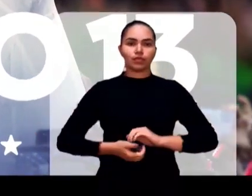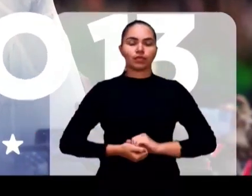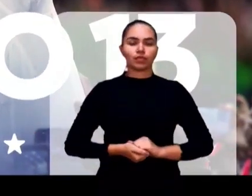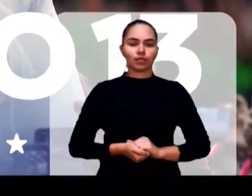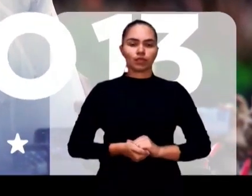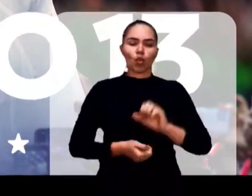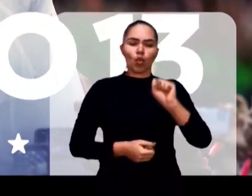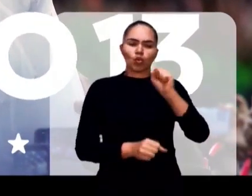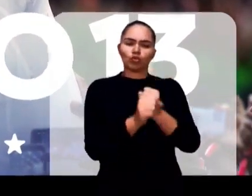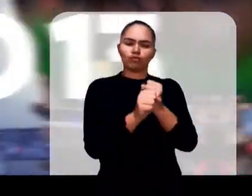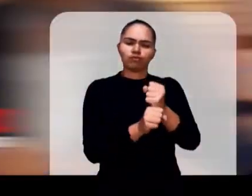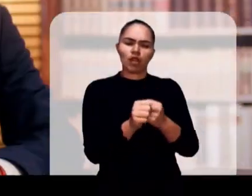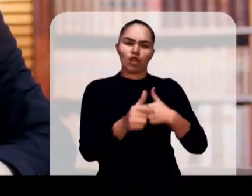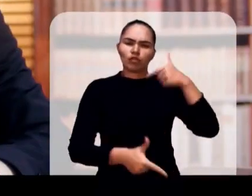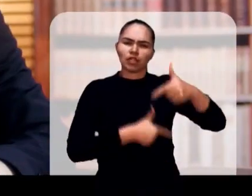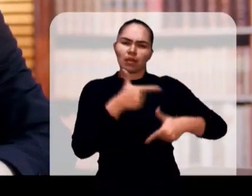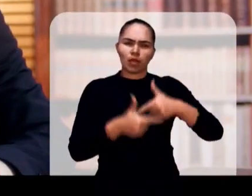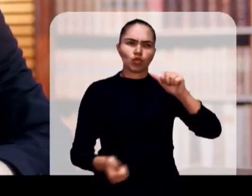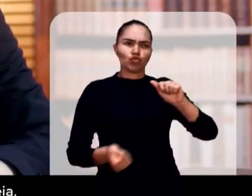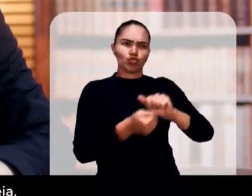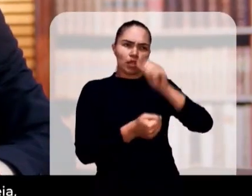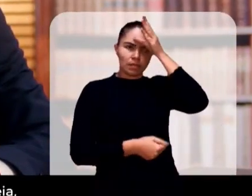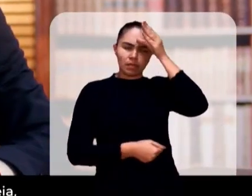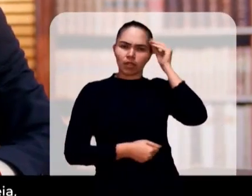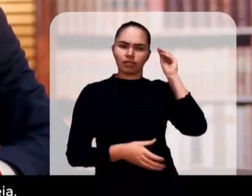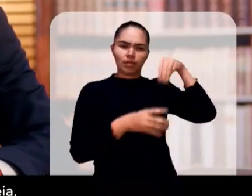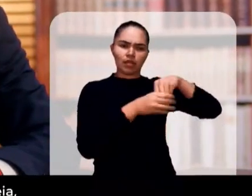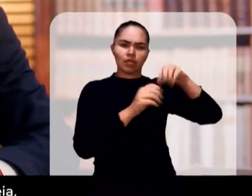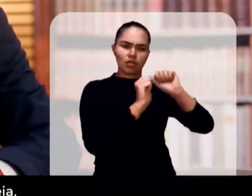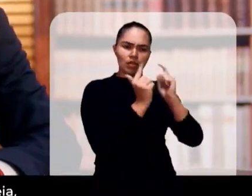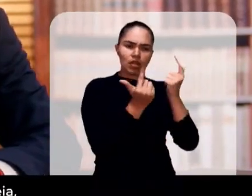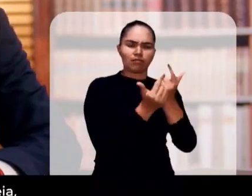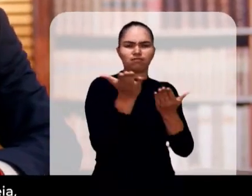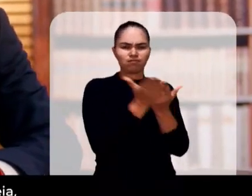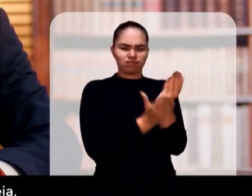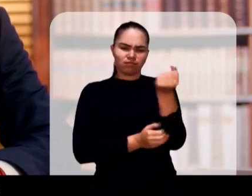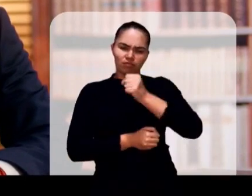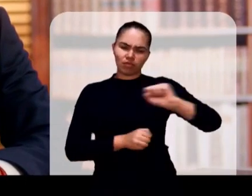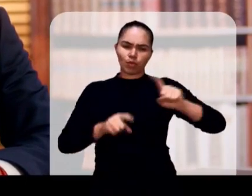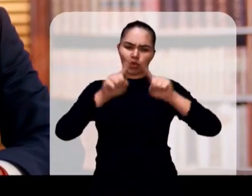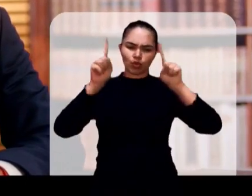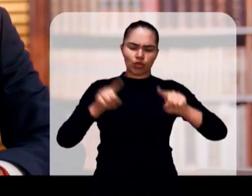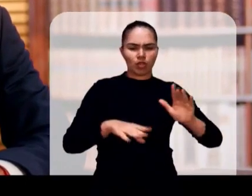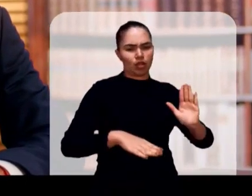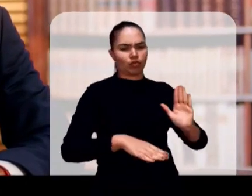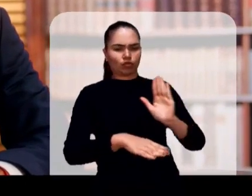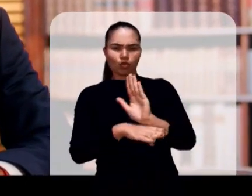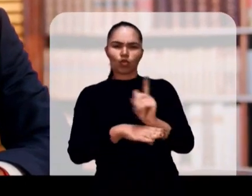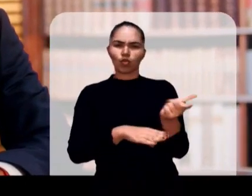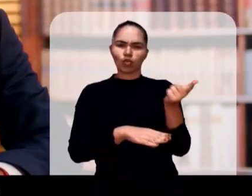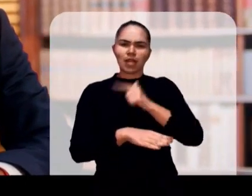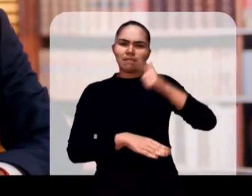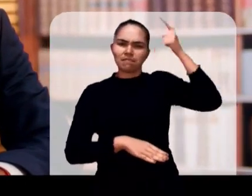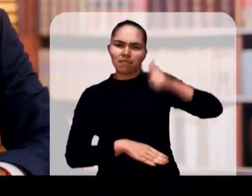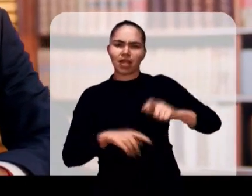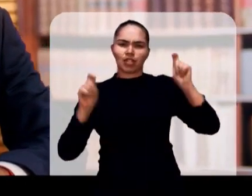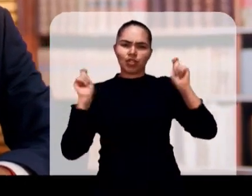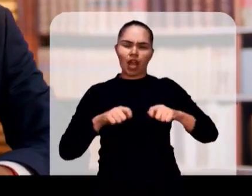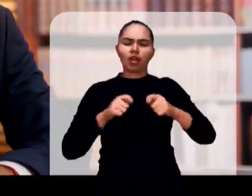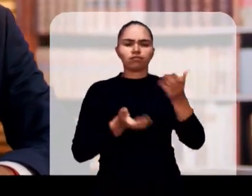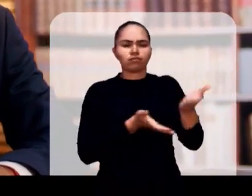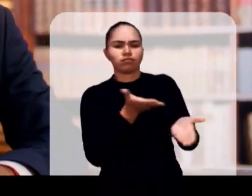Elmano Governador. Há 8 anos, eu trabalho com Camilo na Assembleia, defendendo e aprovando projetos